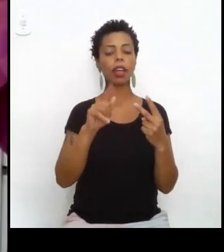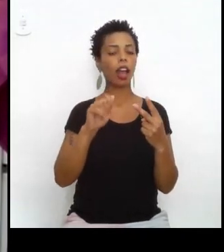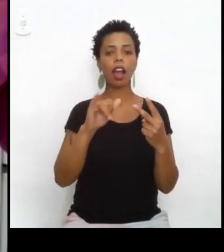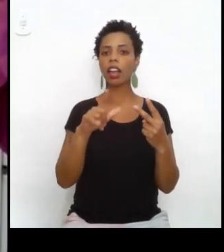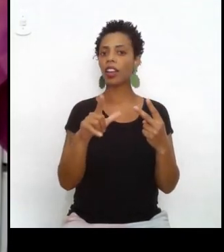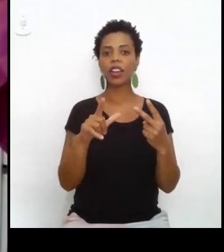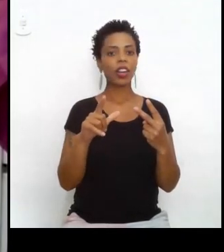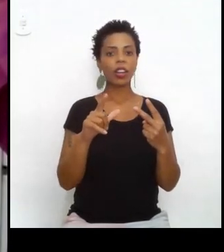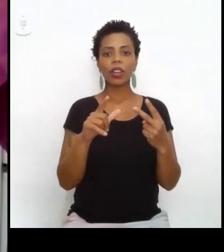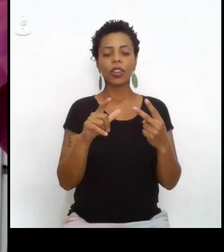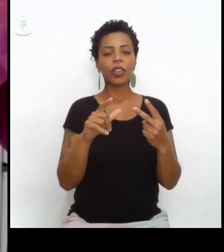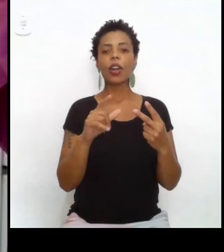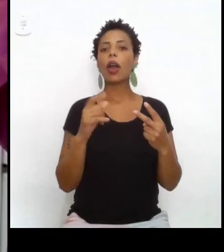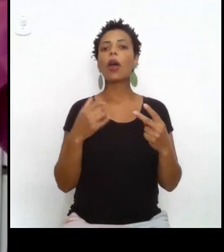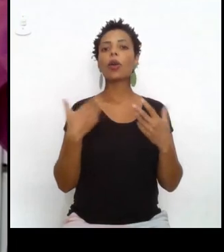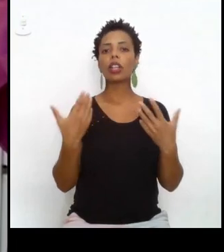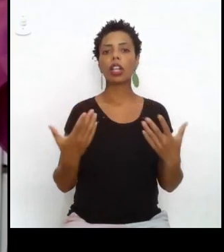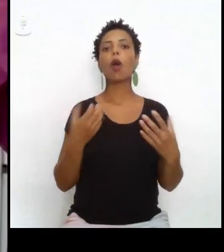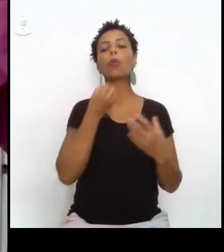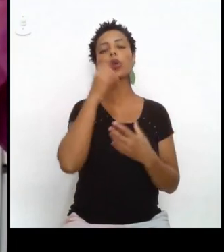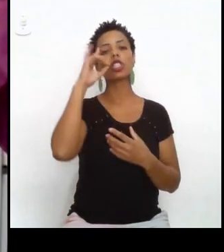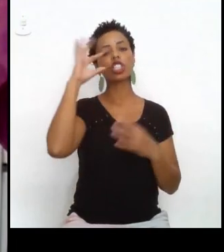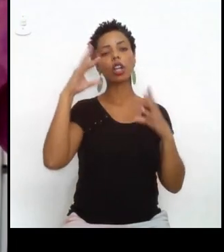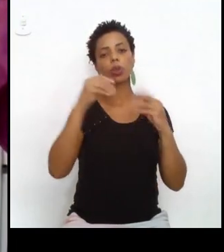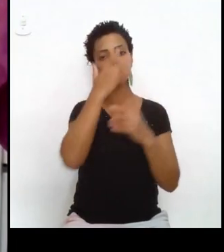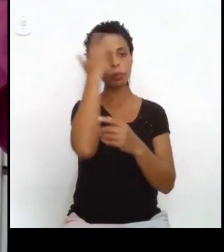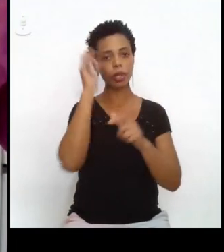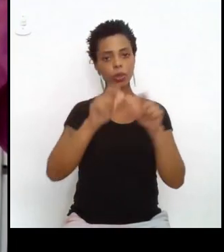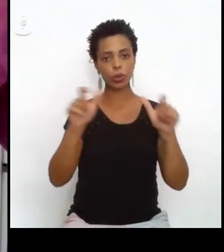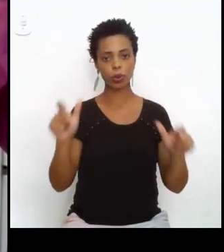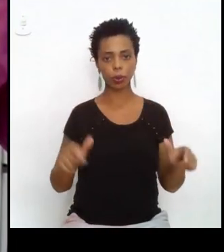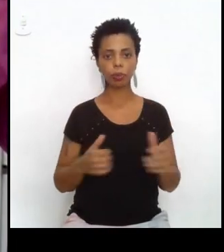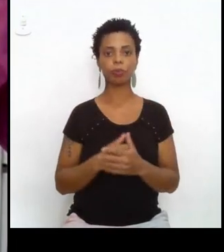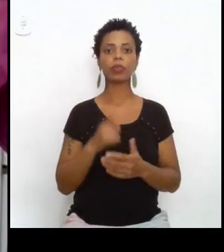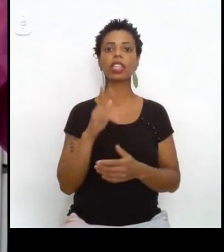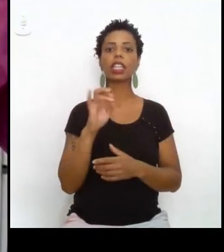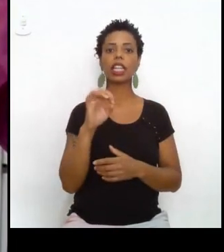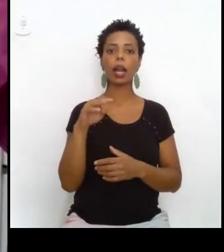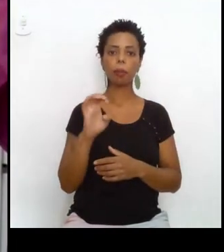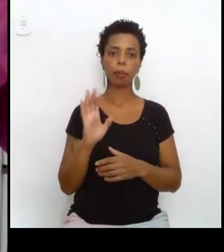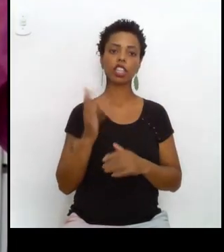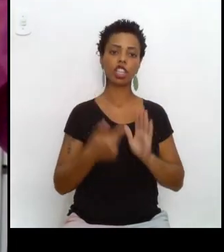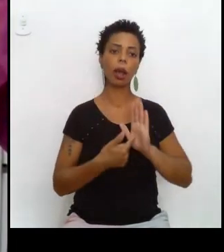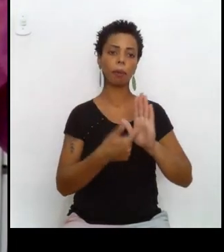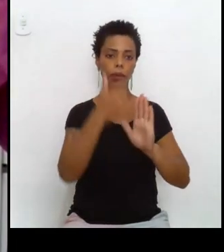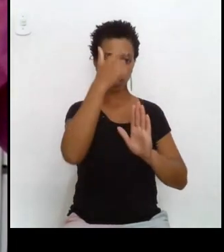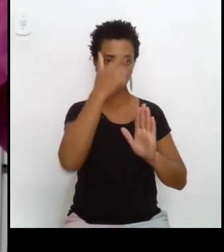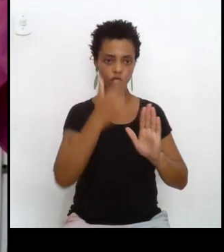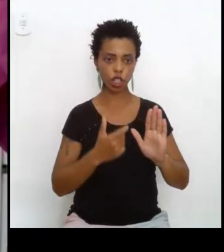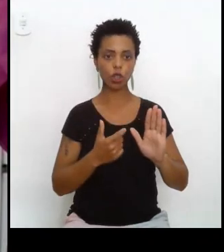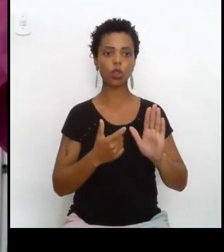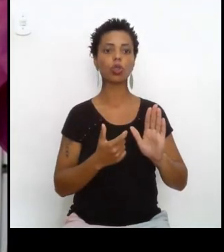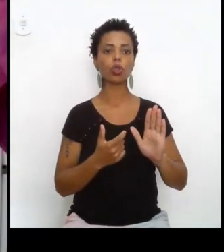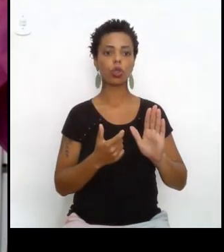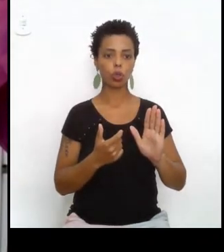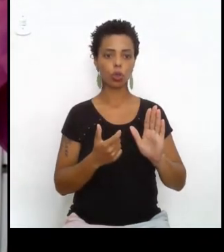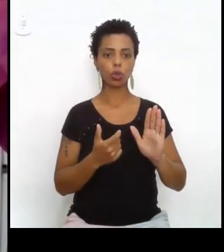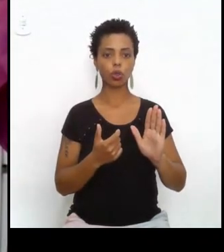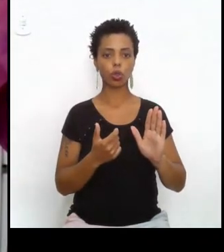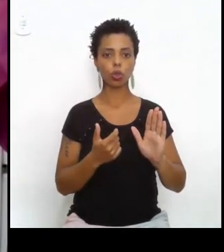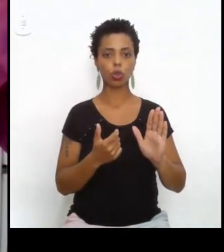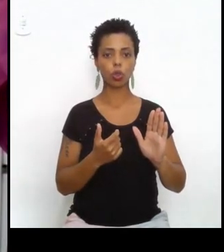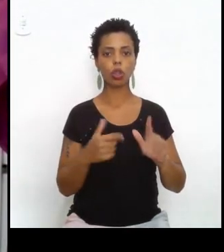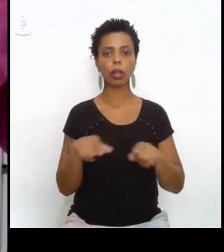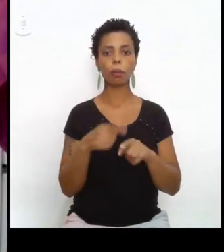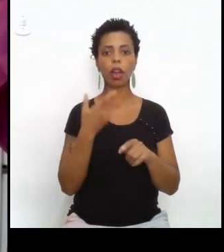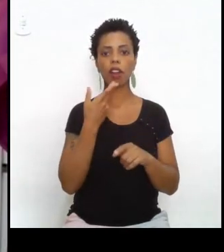dia a todas todas e todos né me apresentou e eu vou ter fazer uma menção ao Bruna